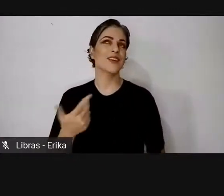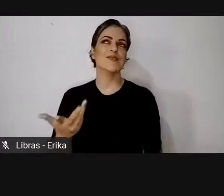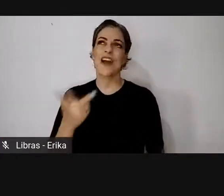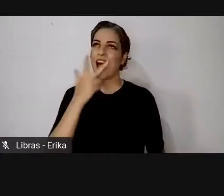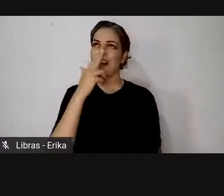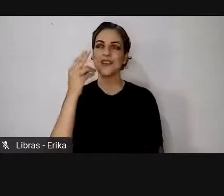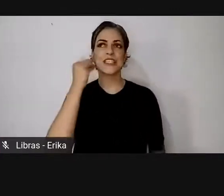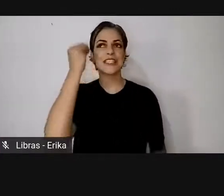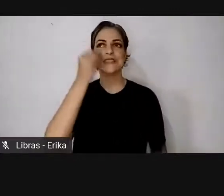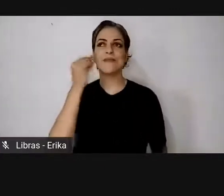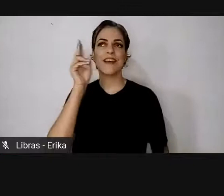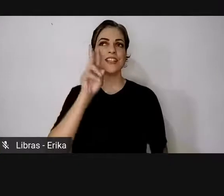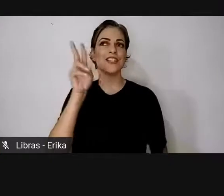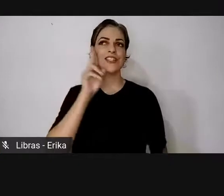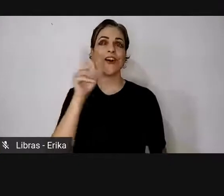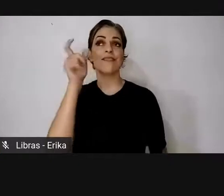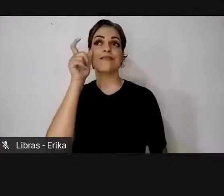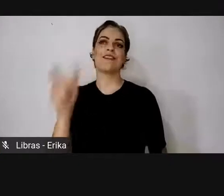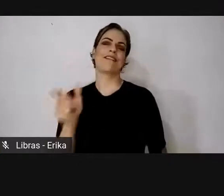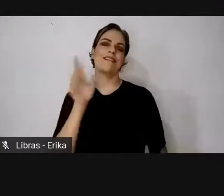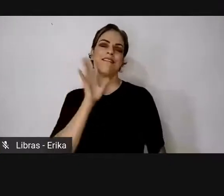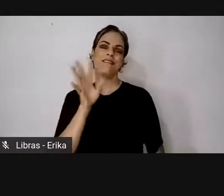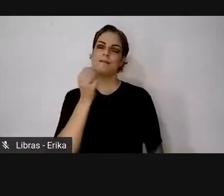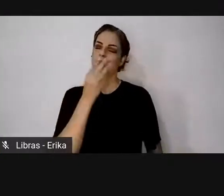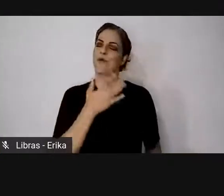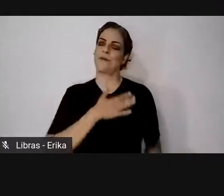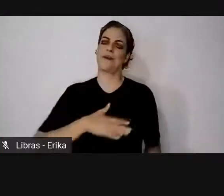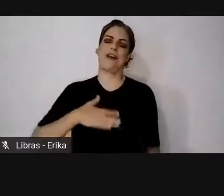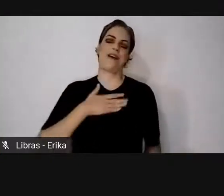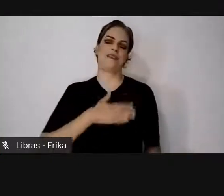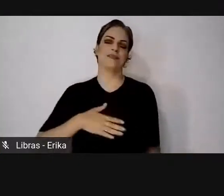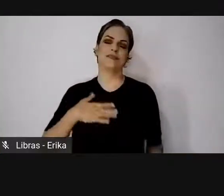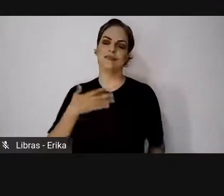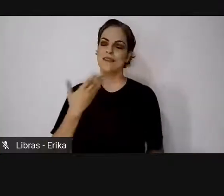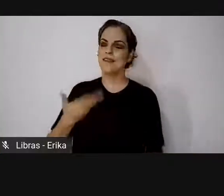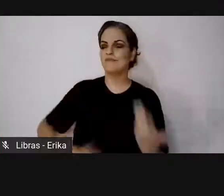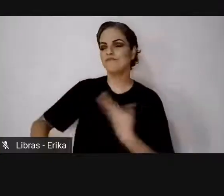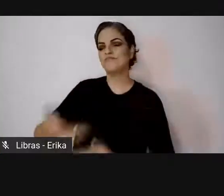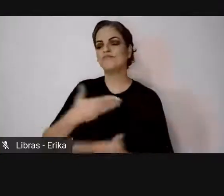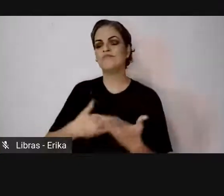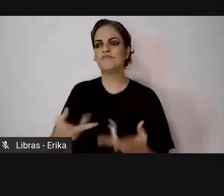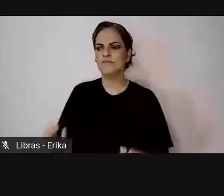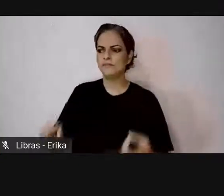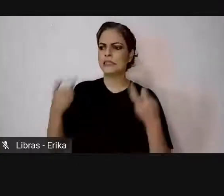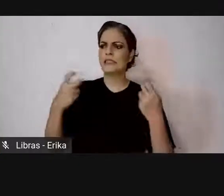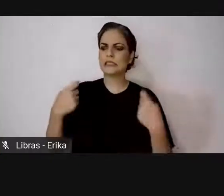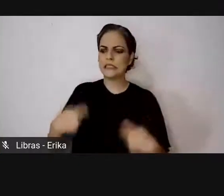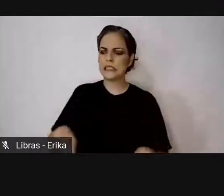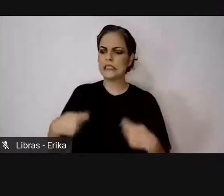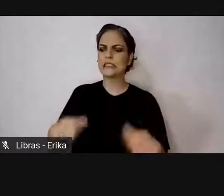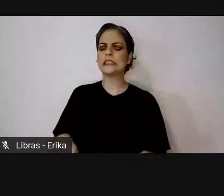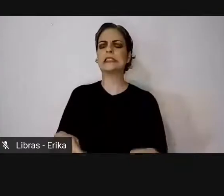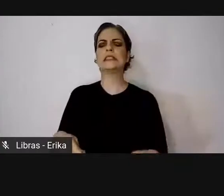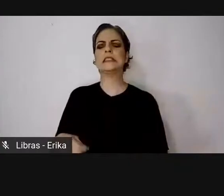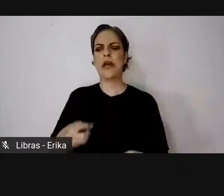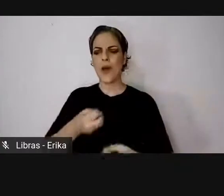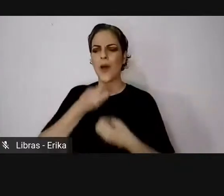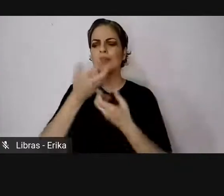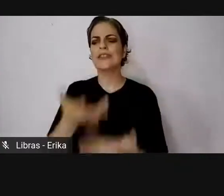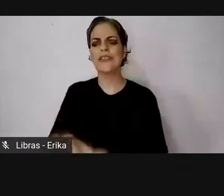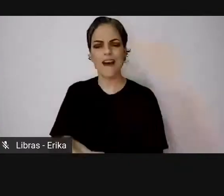interessante, tive o prazer de poder viver essa história de dentro e senti a necessidade de ter que contar essa história até como